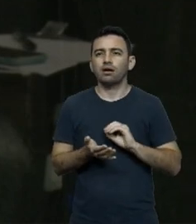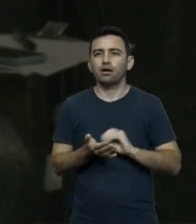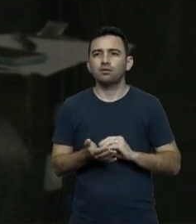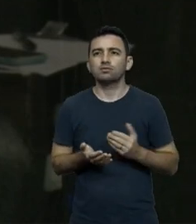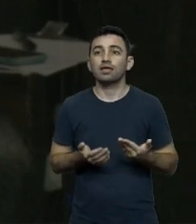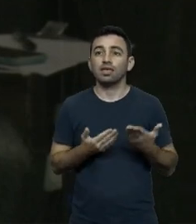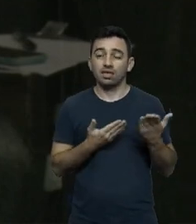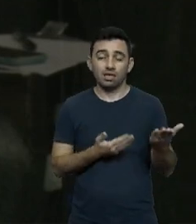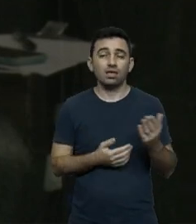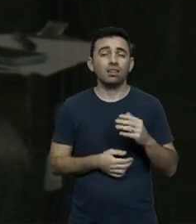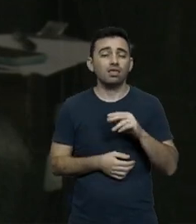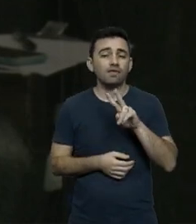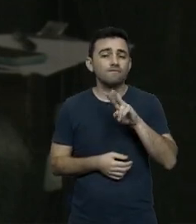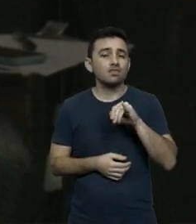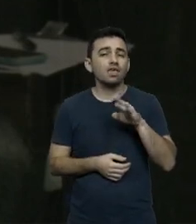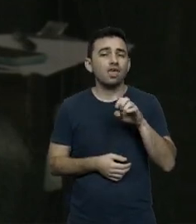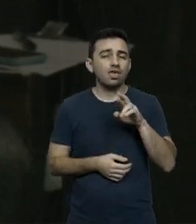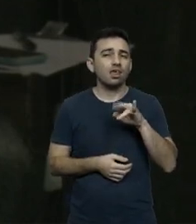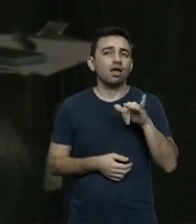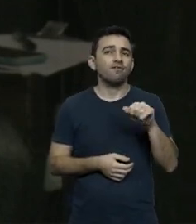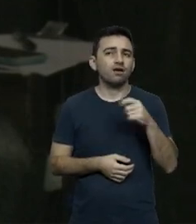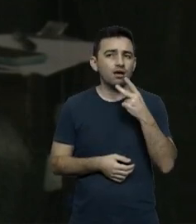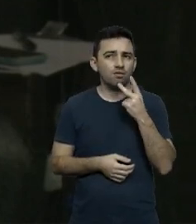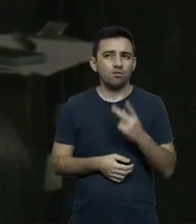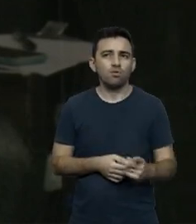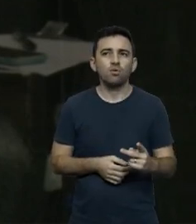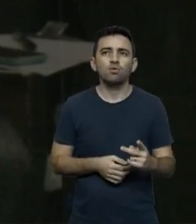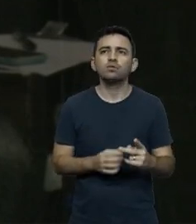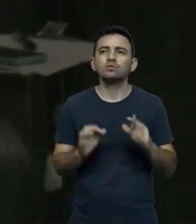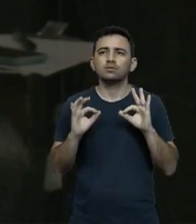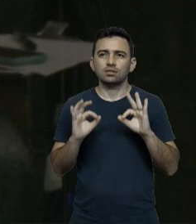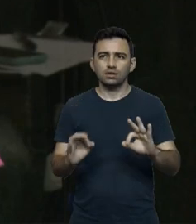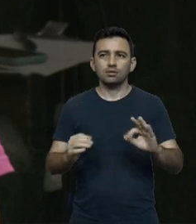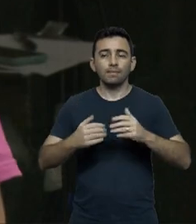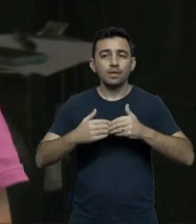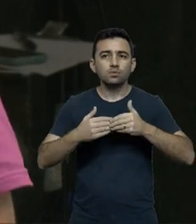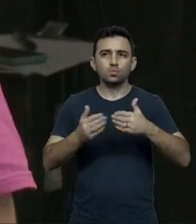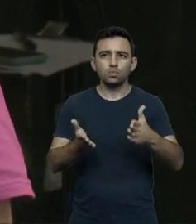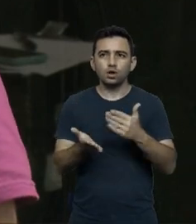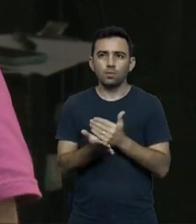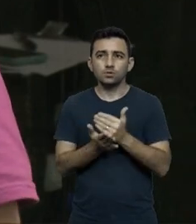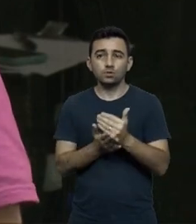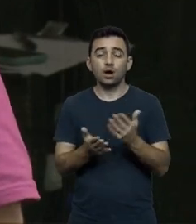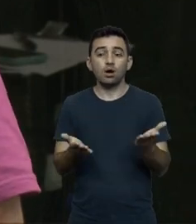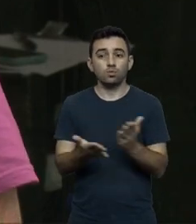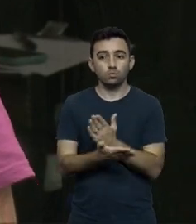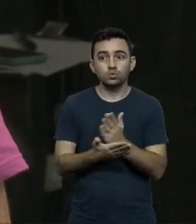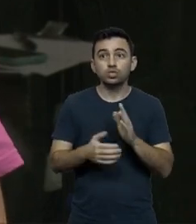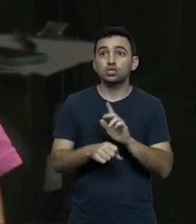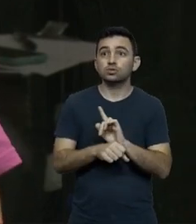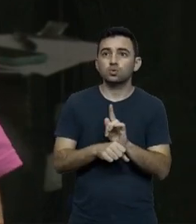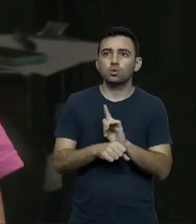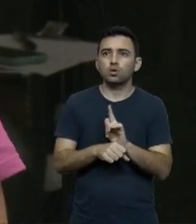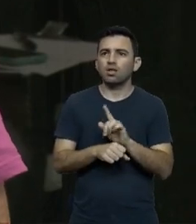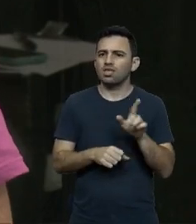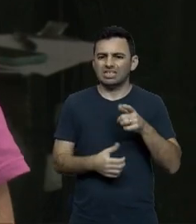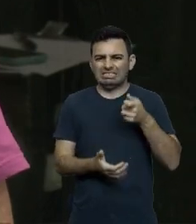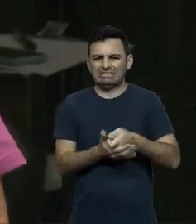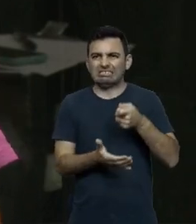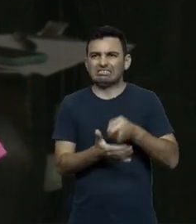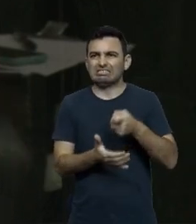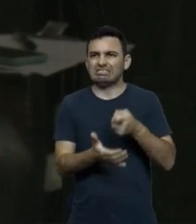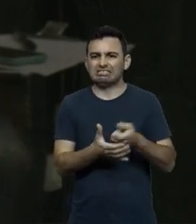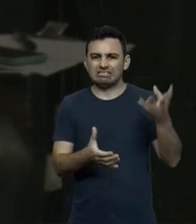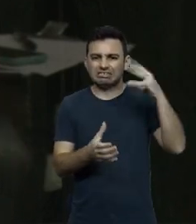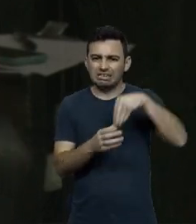como Viera falou certamente na sua fala de abertura tem gestor que não é gestor é ditador dentro da